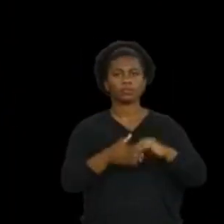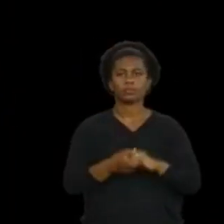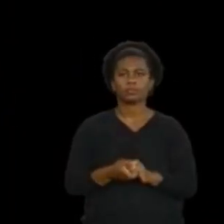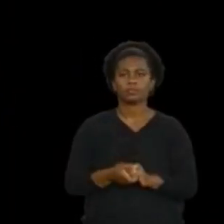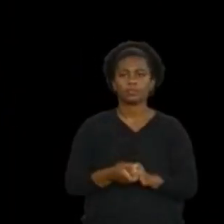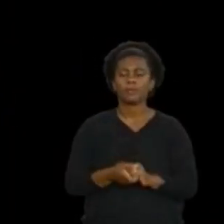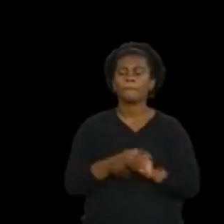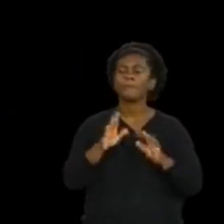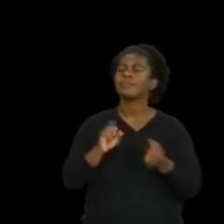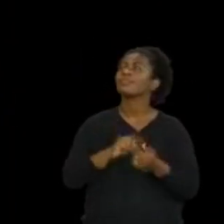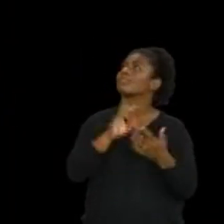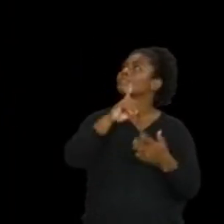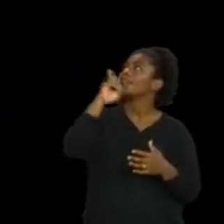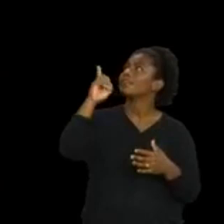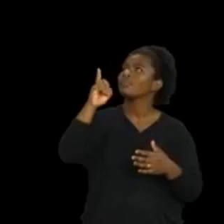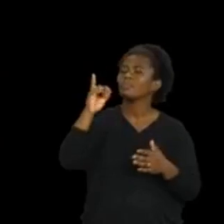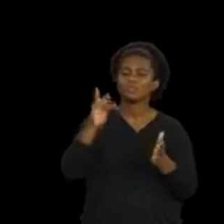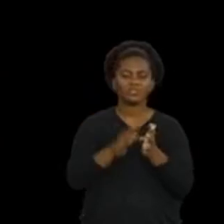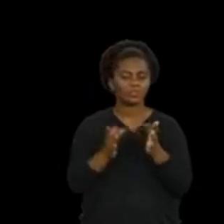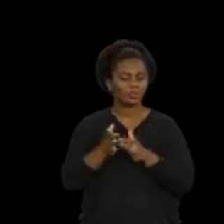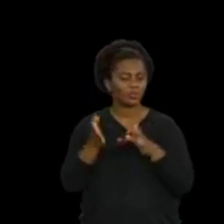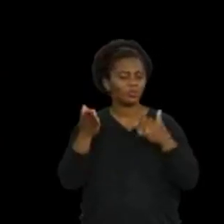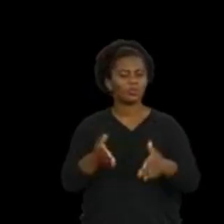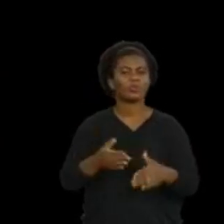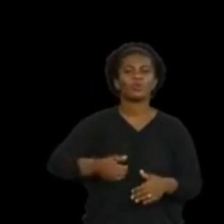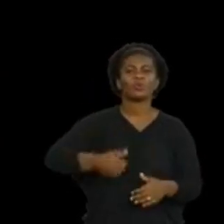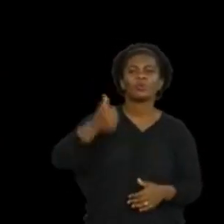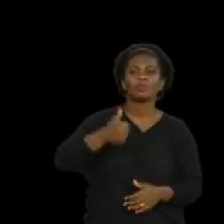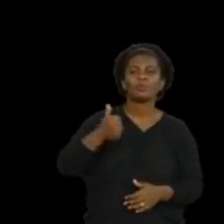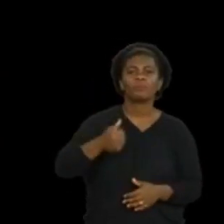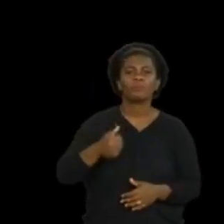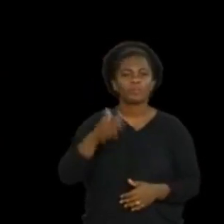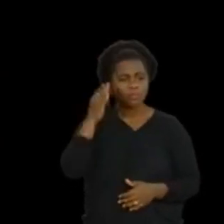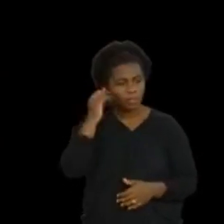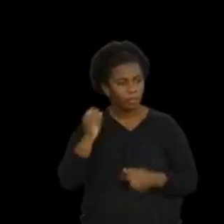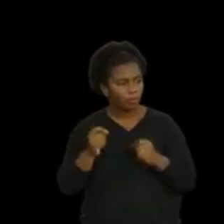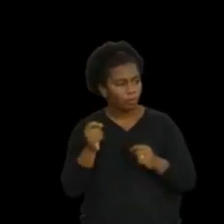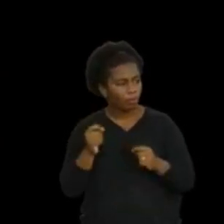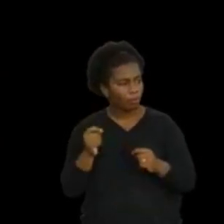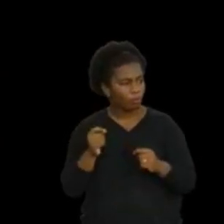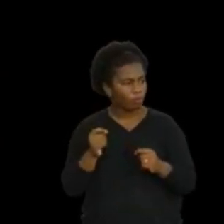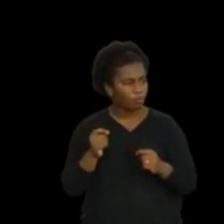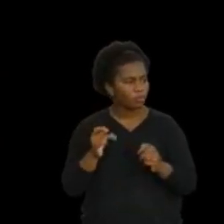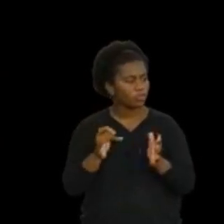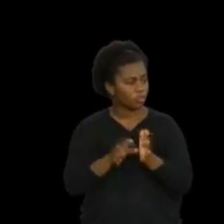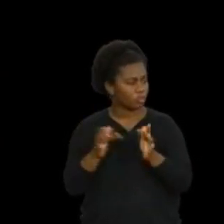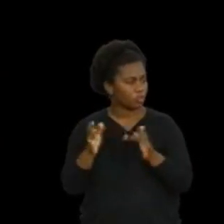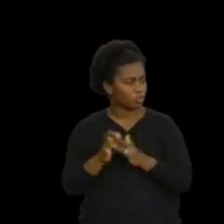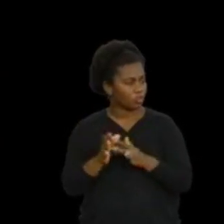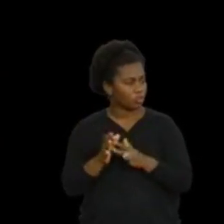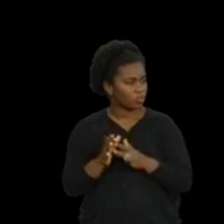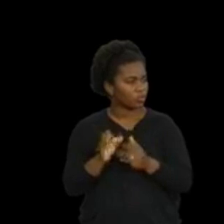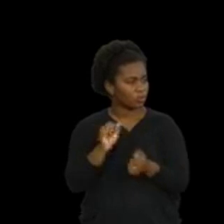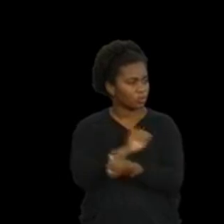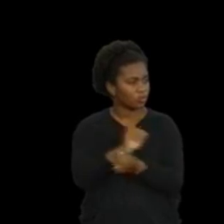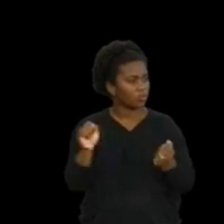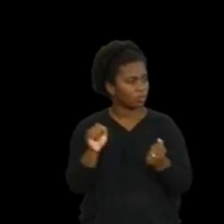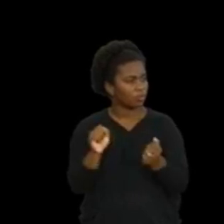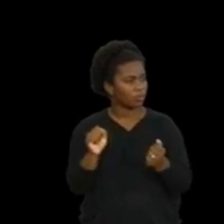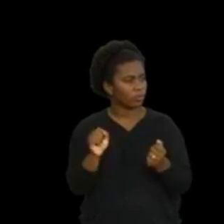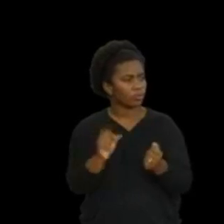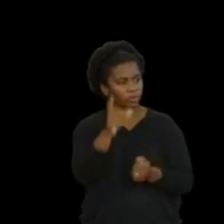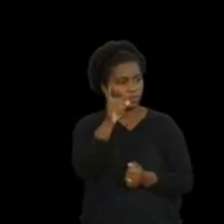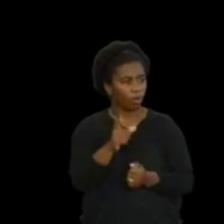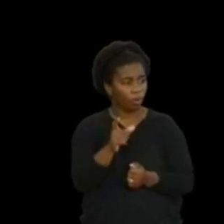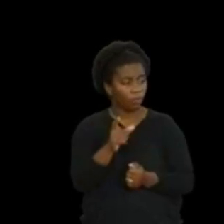Mas graças a Deus, Jesus chegou primeiro. Graças, sabe como é que ele libertou esse homem? Libertamos esse homem pelo